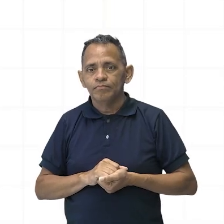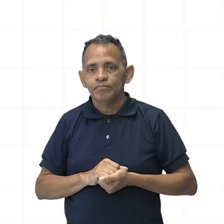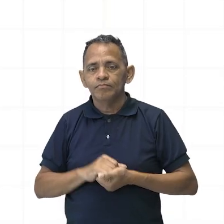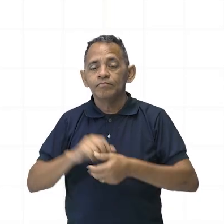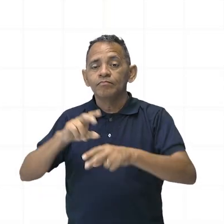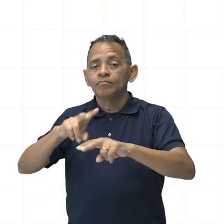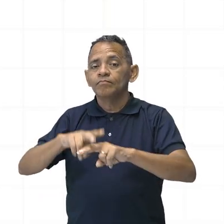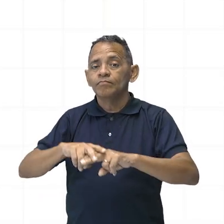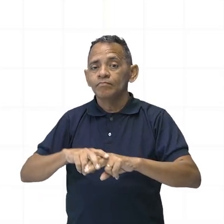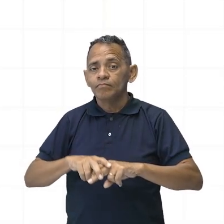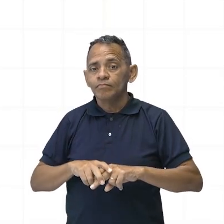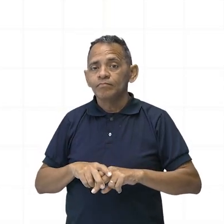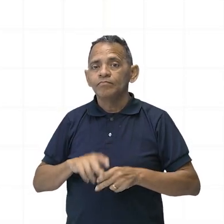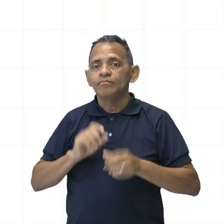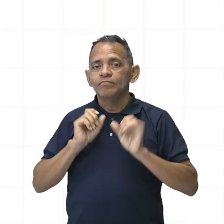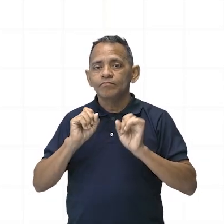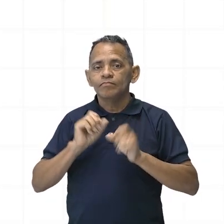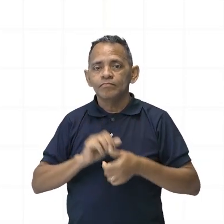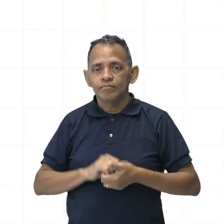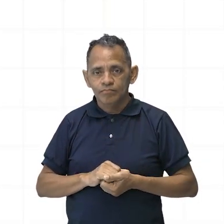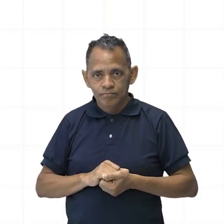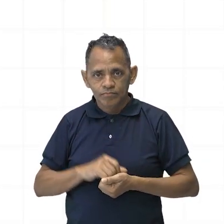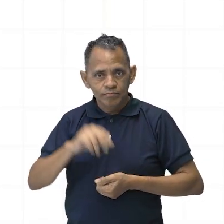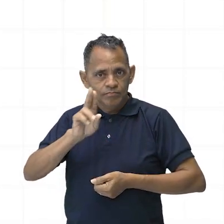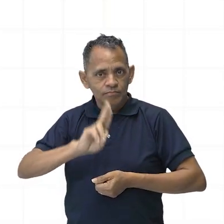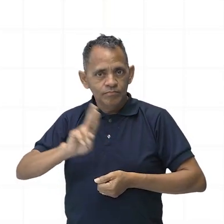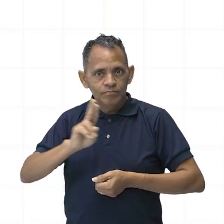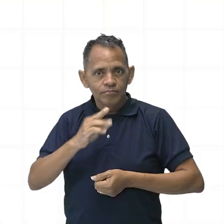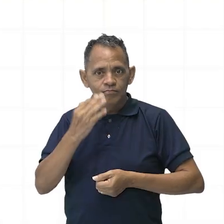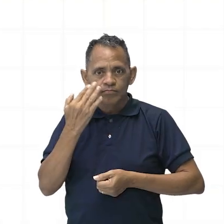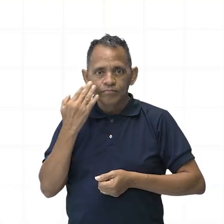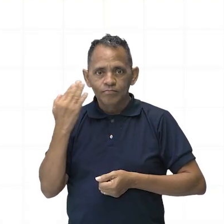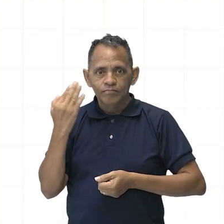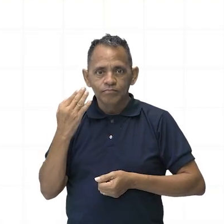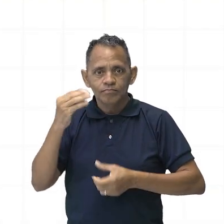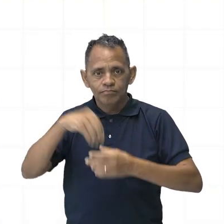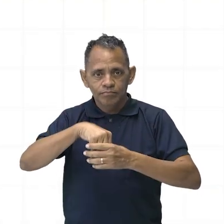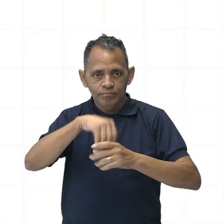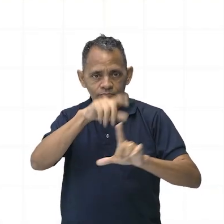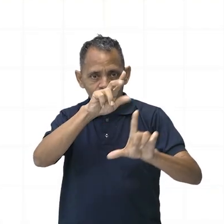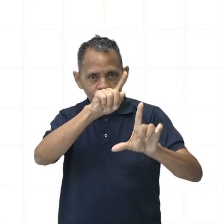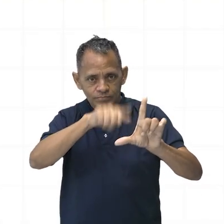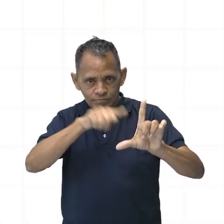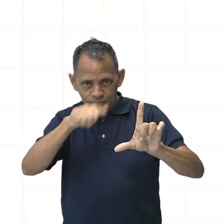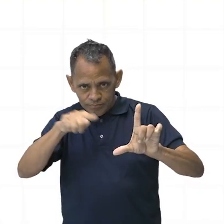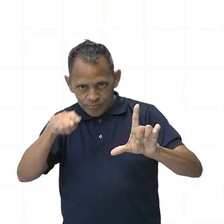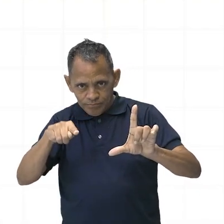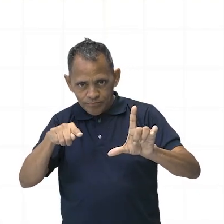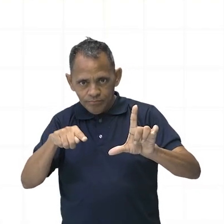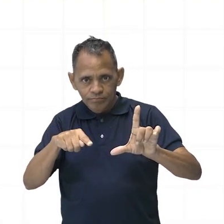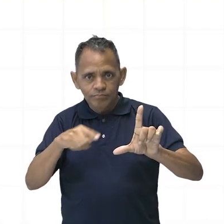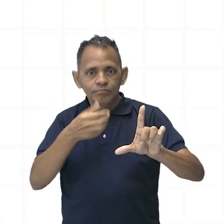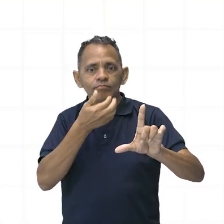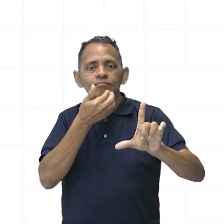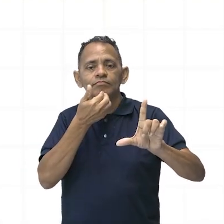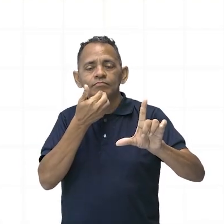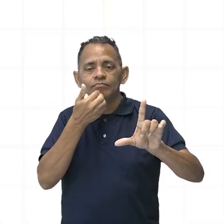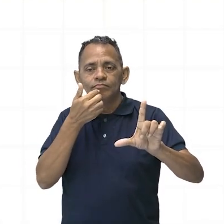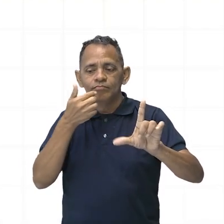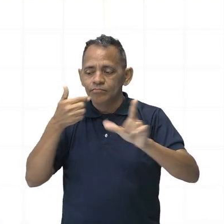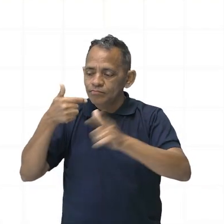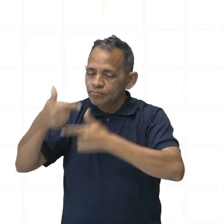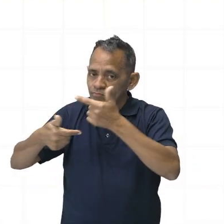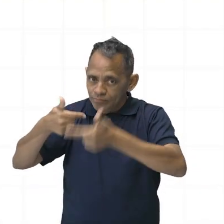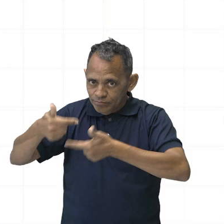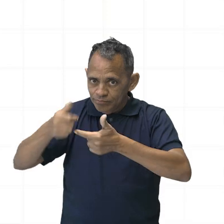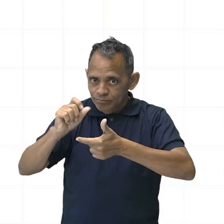no gráfico, porque é mais interessante trabalhar com a frequência relativa. Tudo bem? Então,